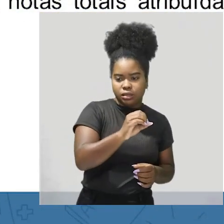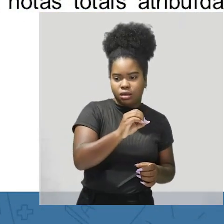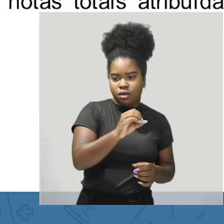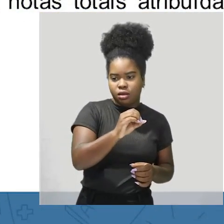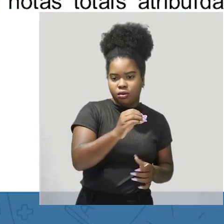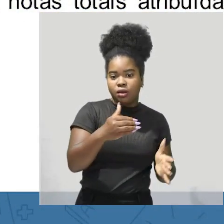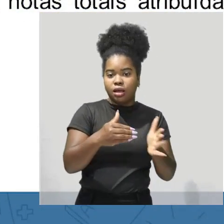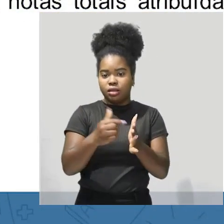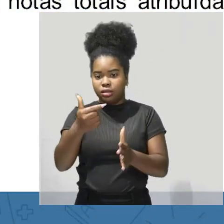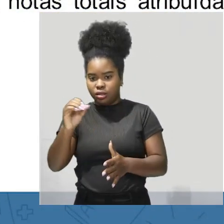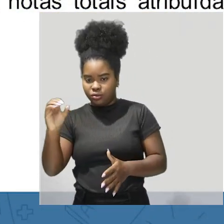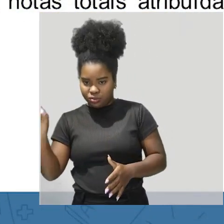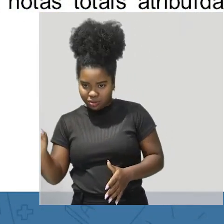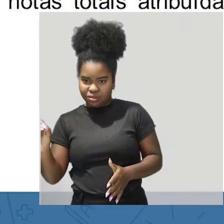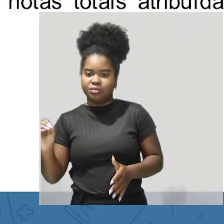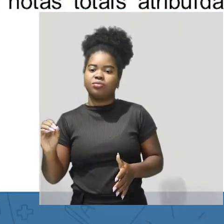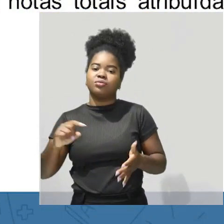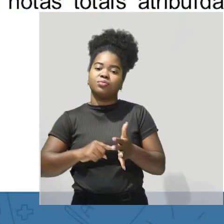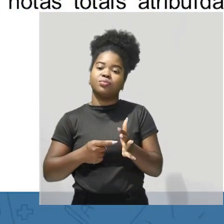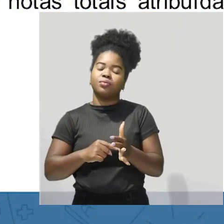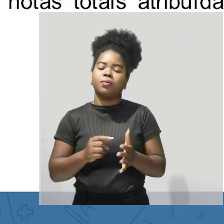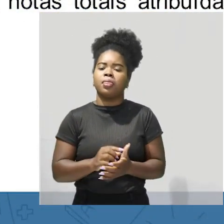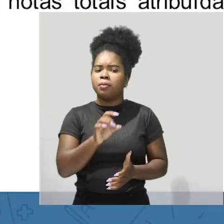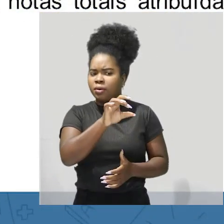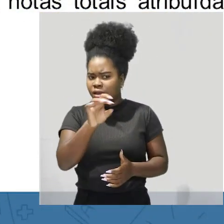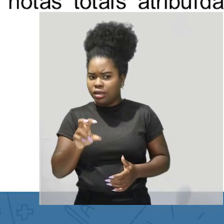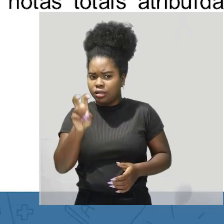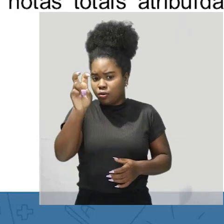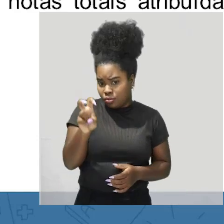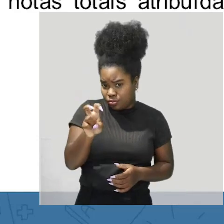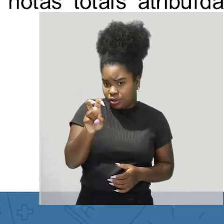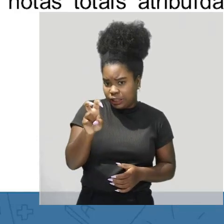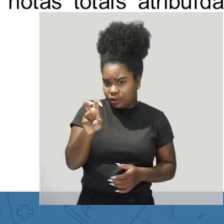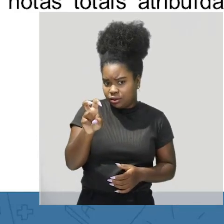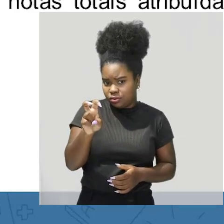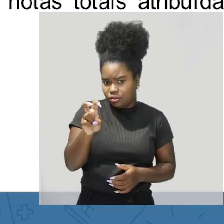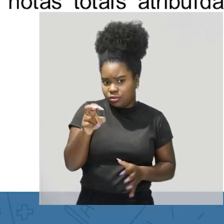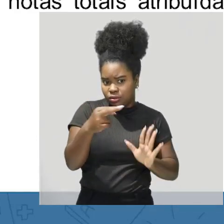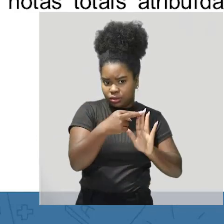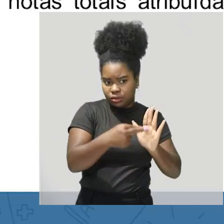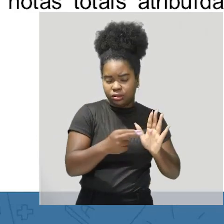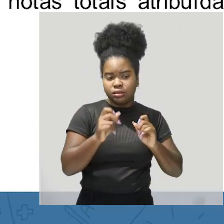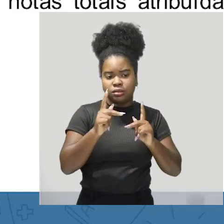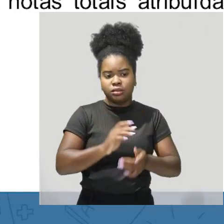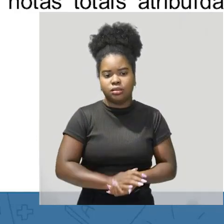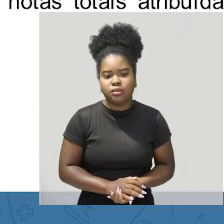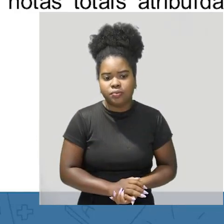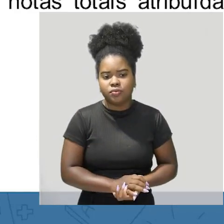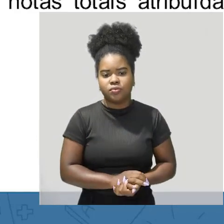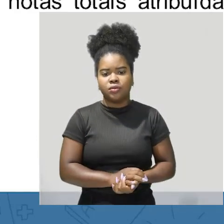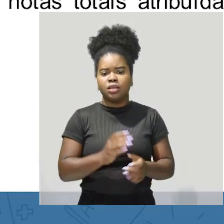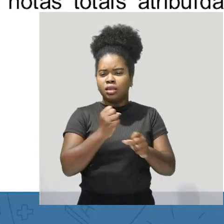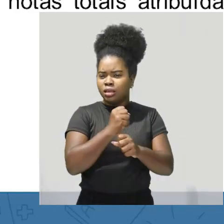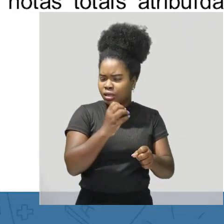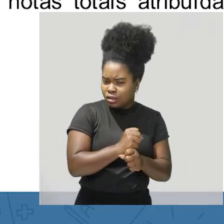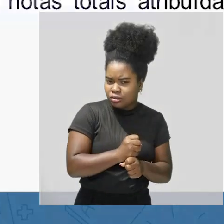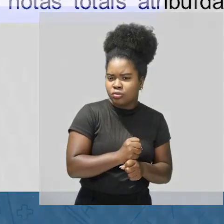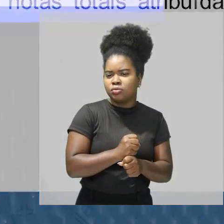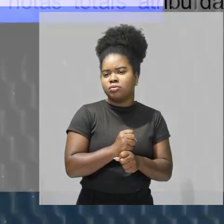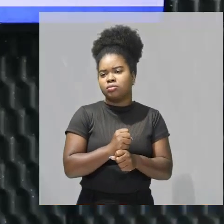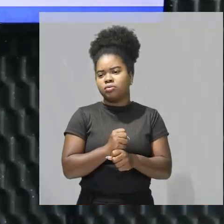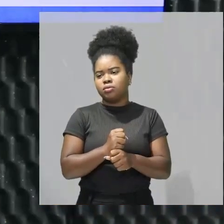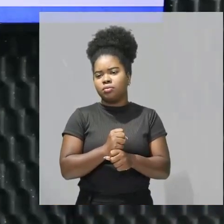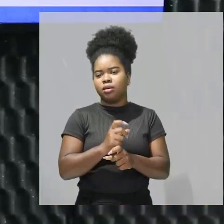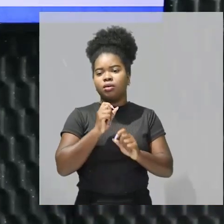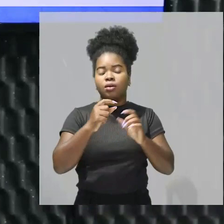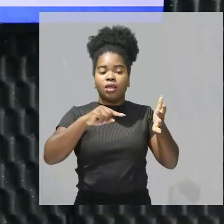e 200 pontos para cada uma das 5 competências. E a soma desses pontos comporá a nota total de cada